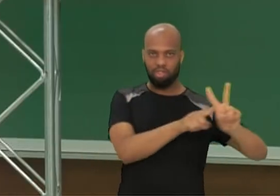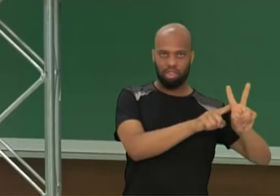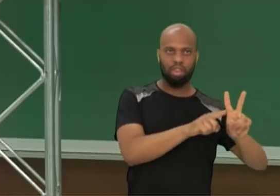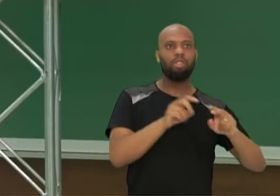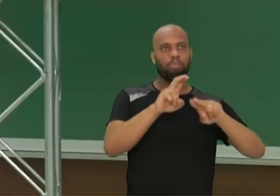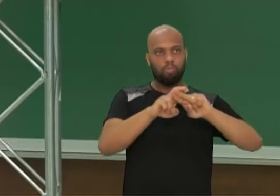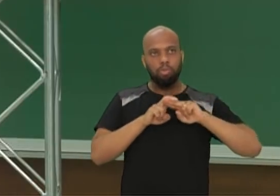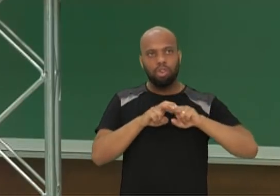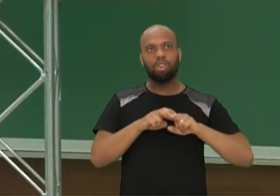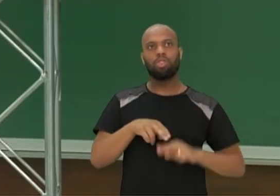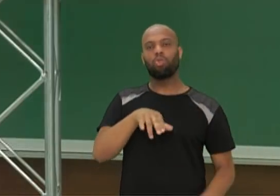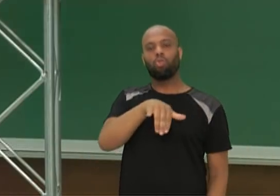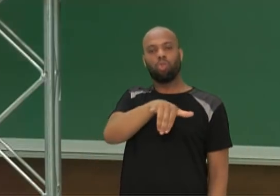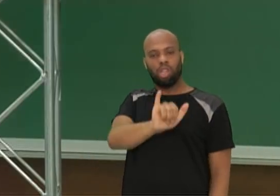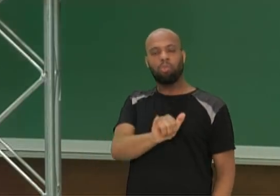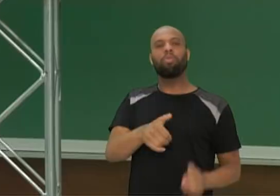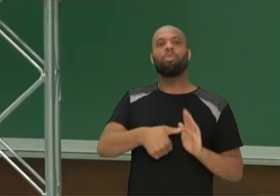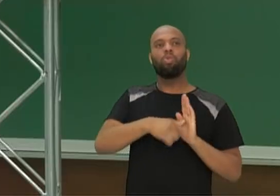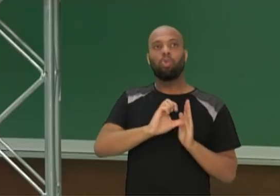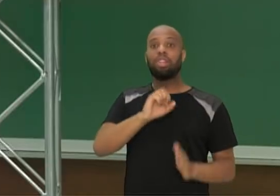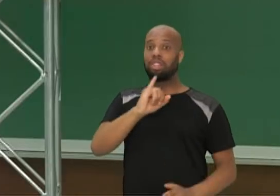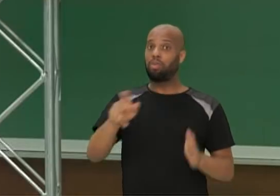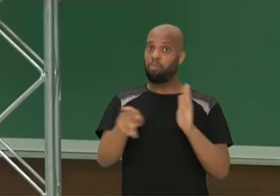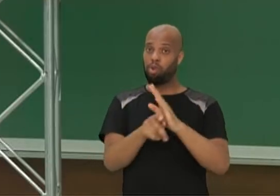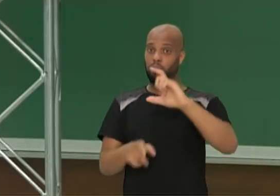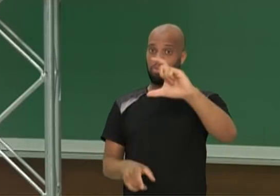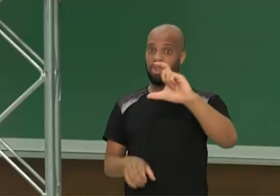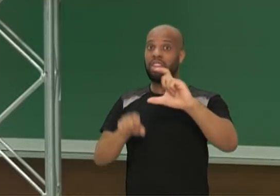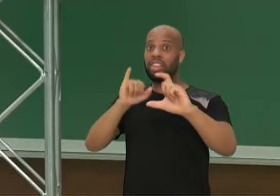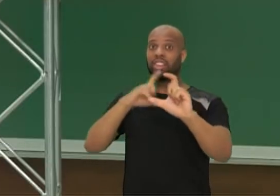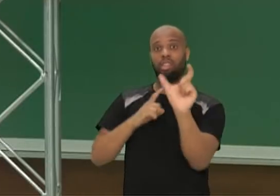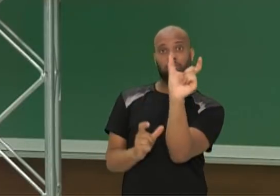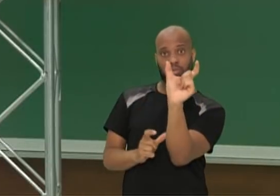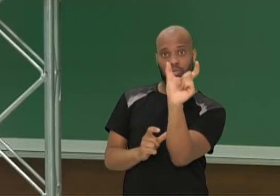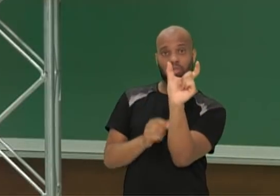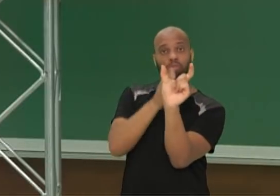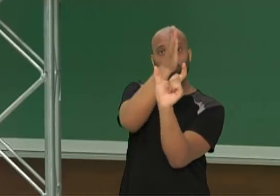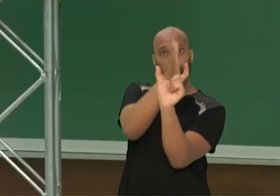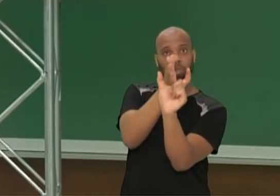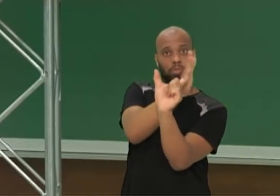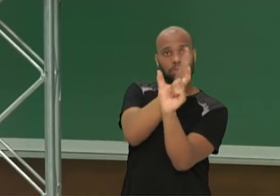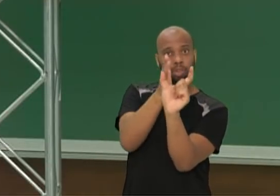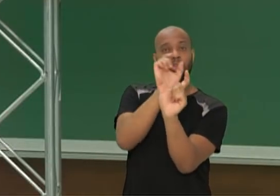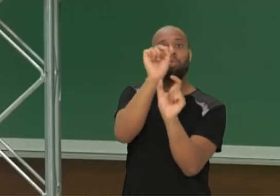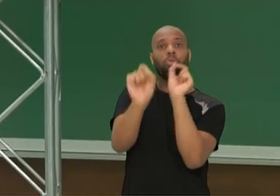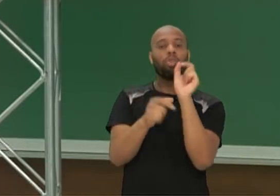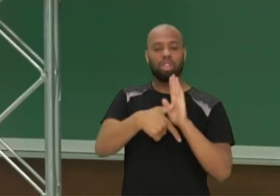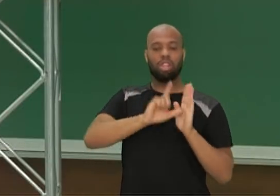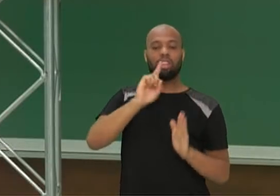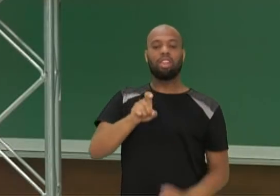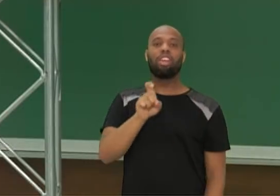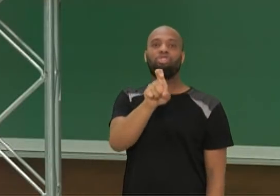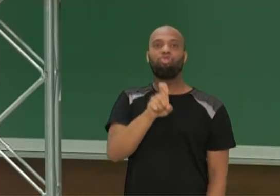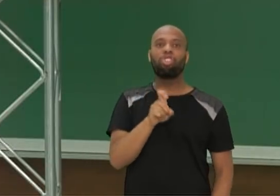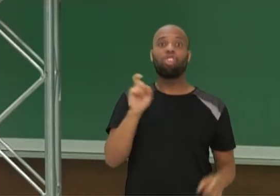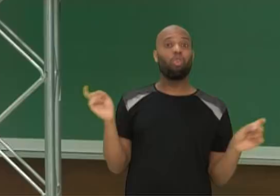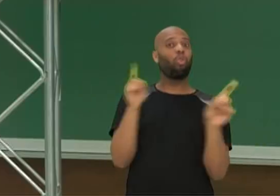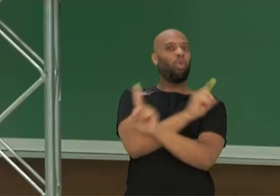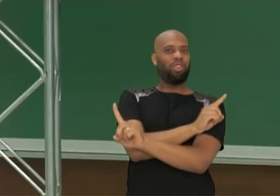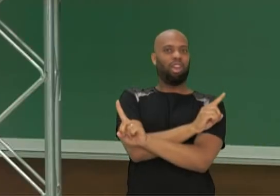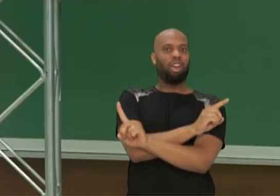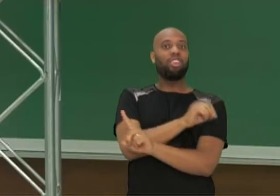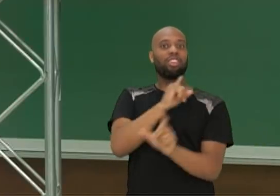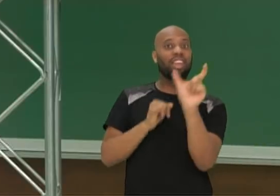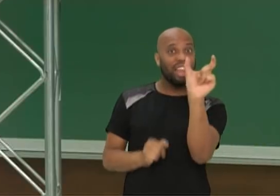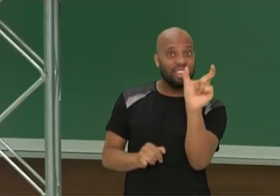o y. Se estiver paralelo ao eixo y, quem vai aparecer na frente? X. É o contrário, tá? Então, aqui